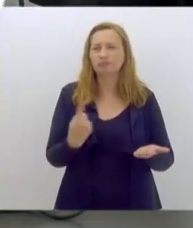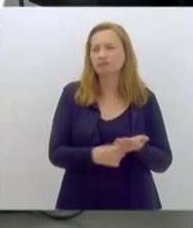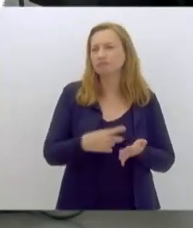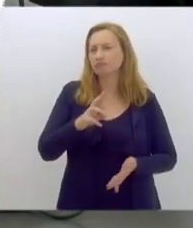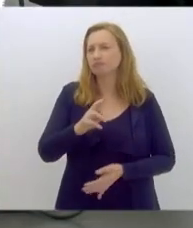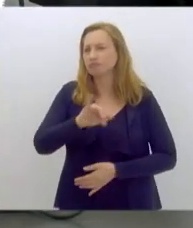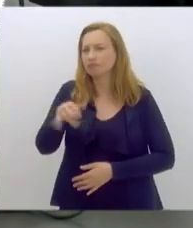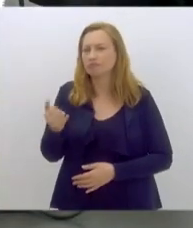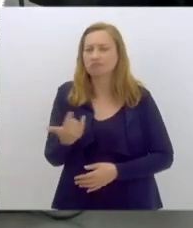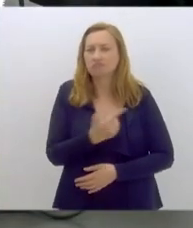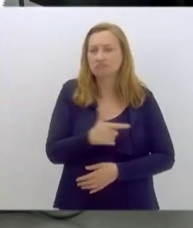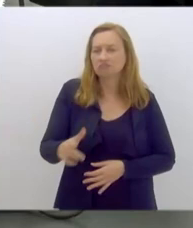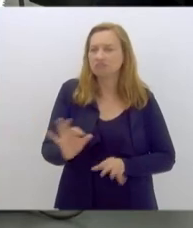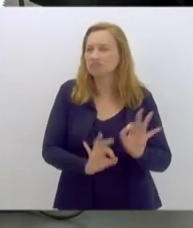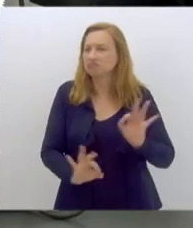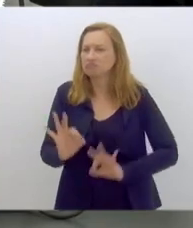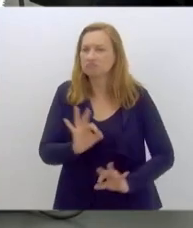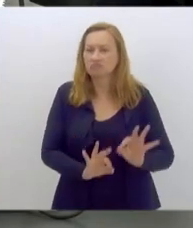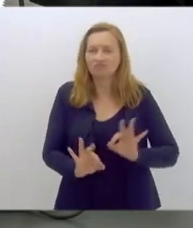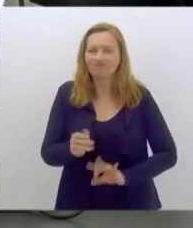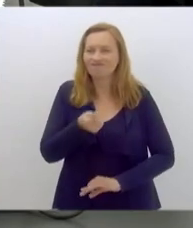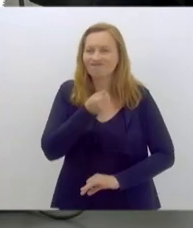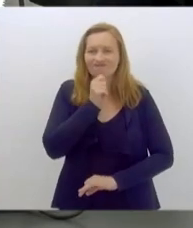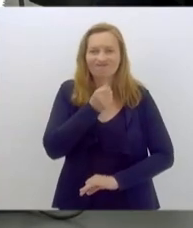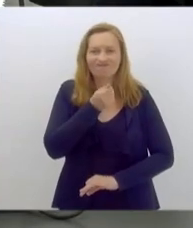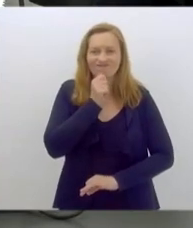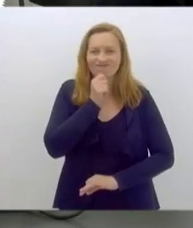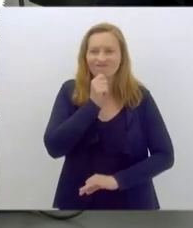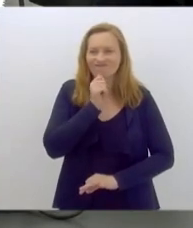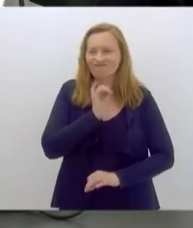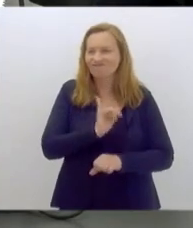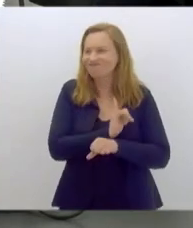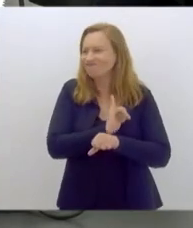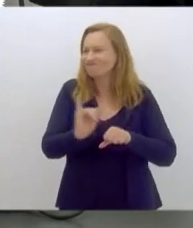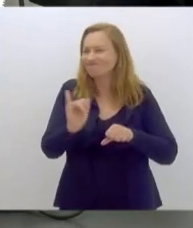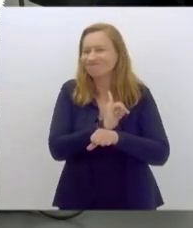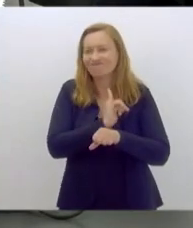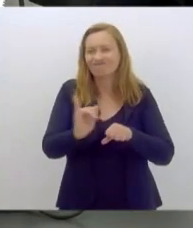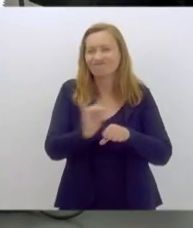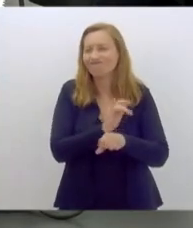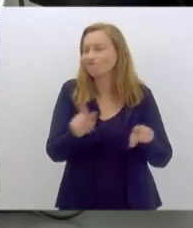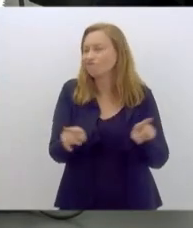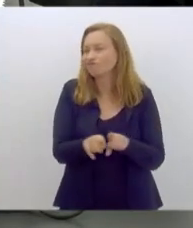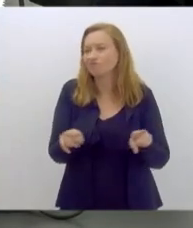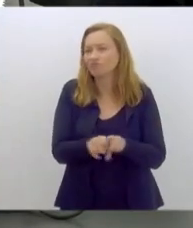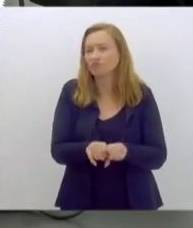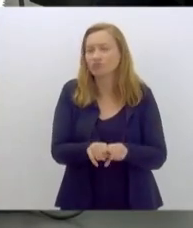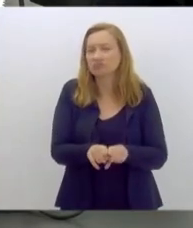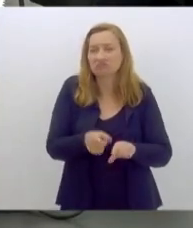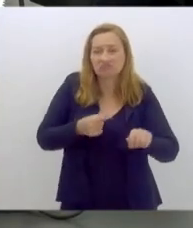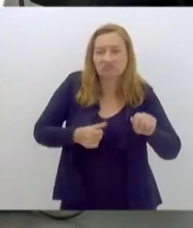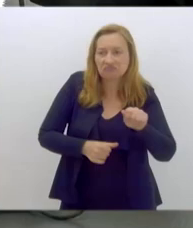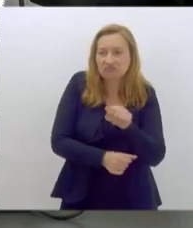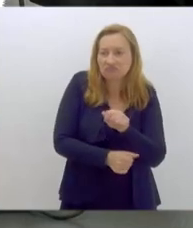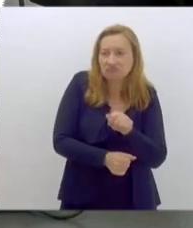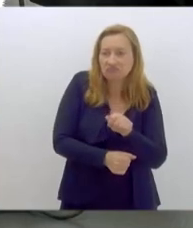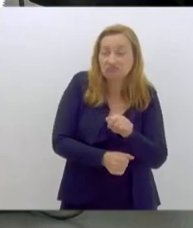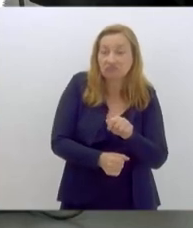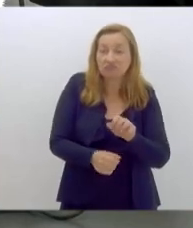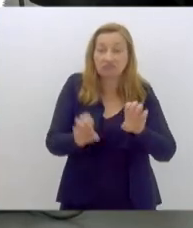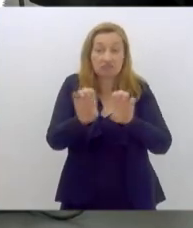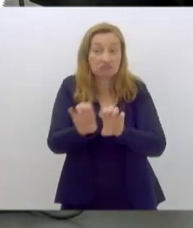não tem nenhum planejamento estratégico e nem tem tão pouco investimentos